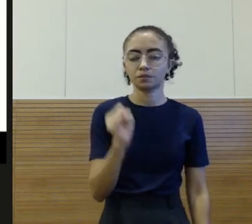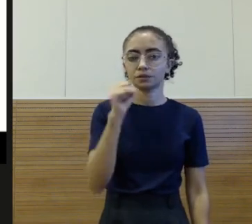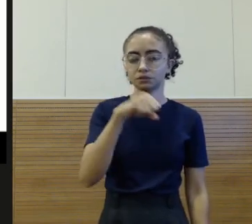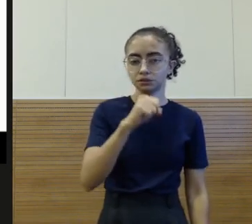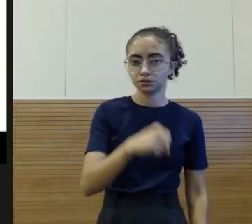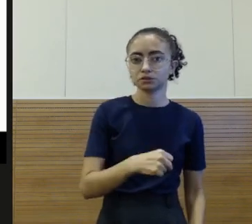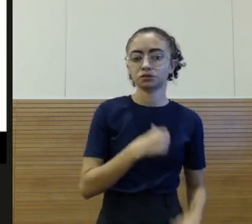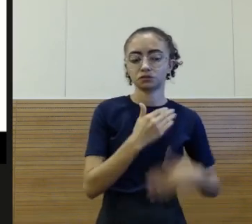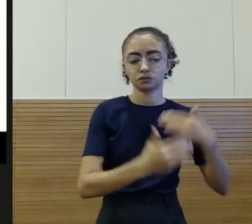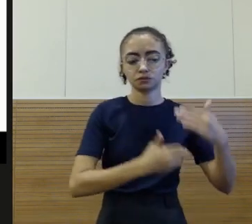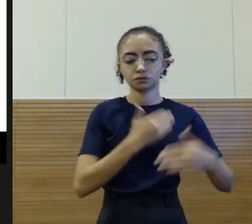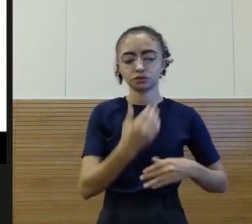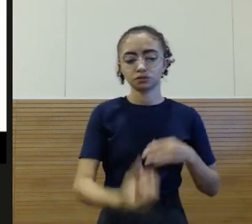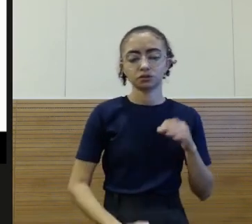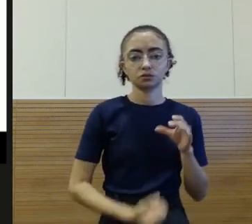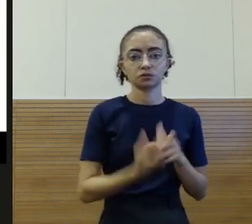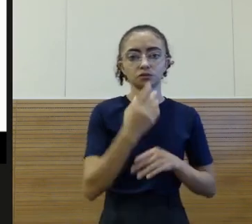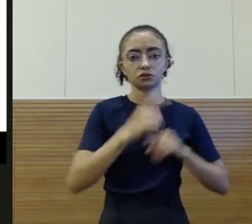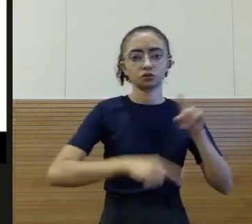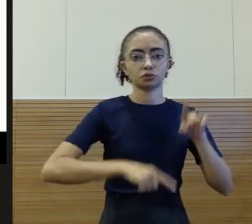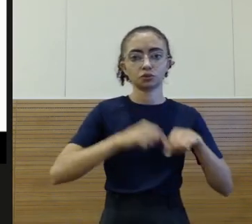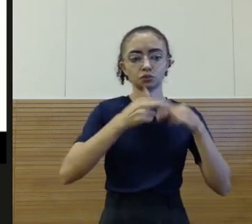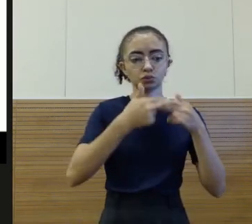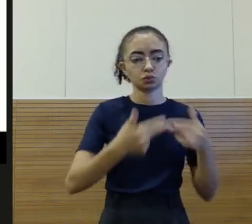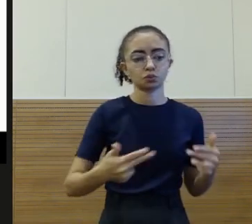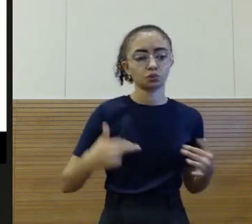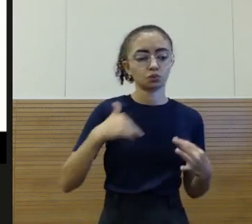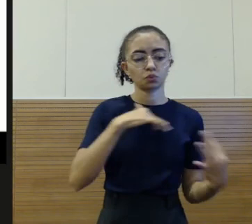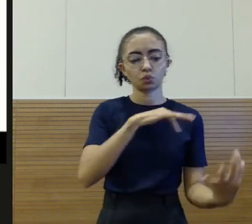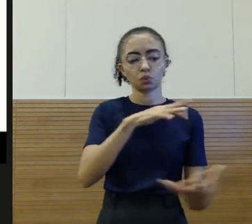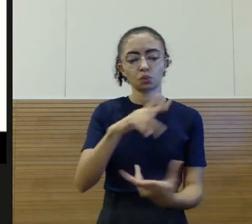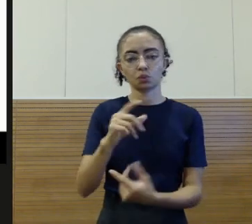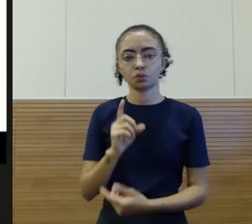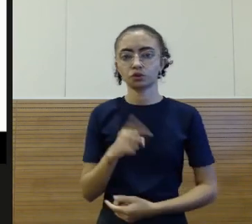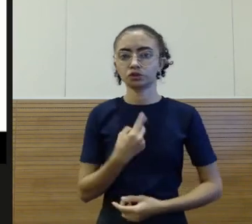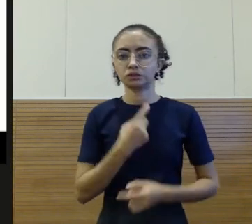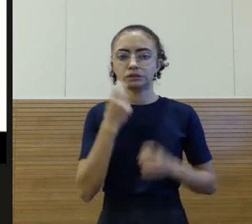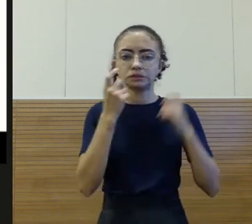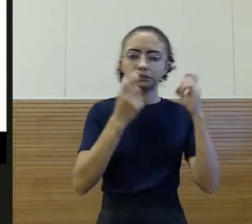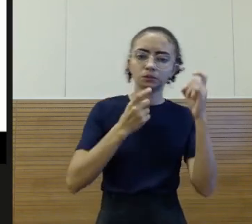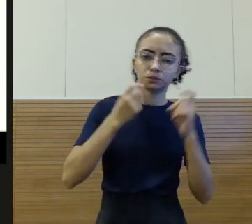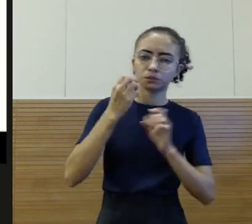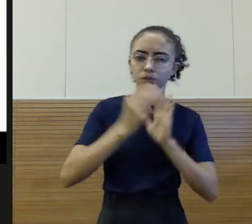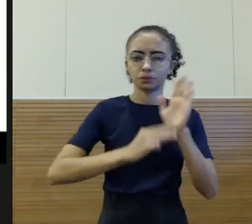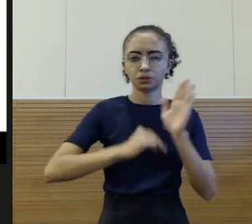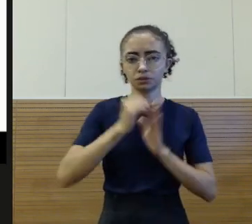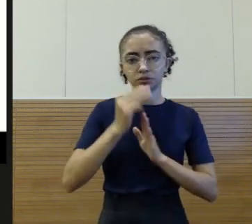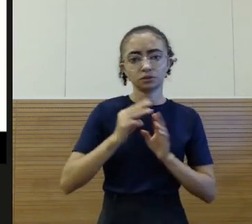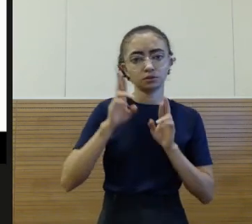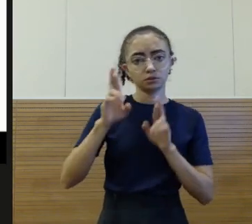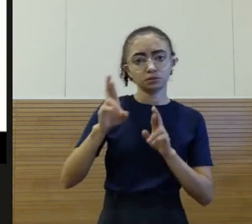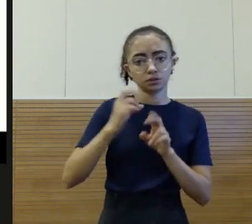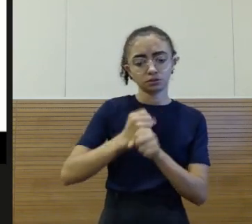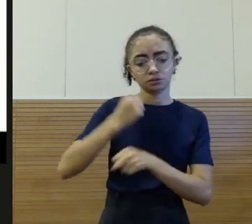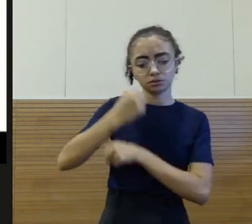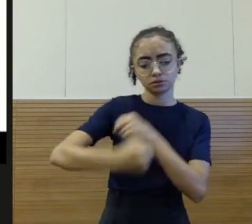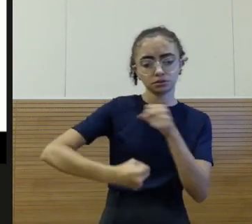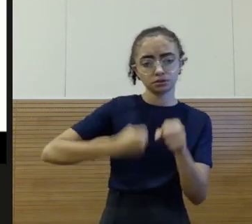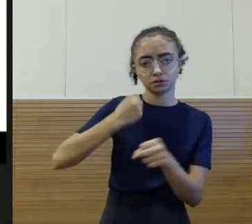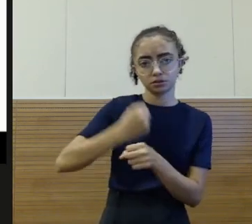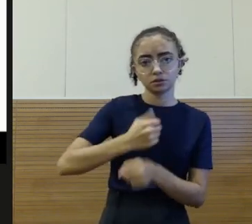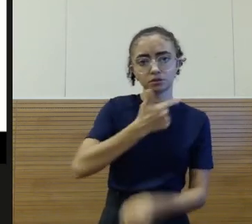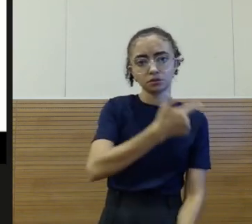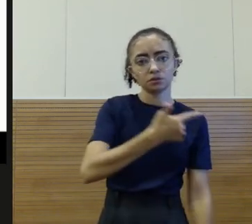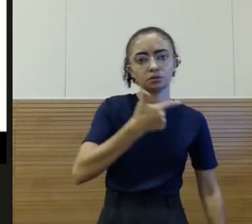estamos muito ocupados com essa metodologia, que esperamos poder compartilhar com todos vocês em 2022, mas então